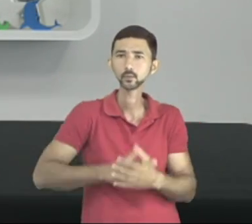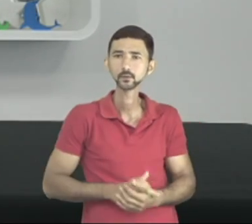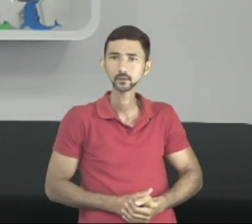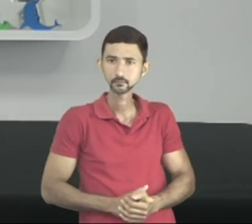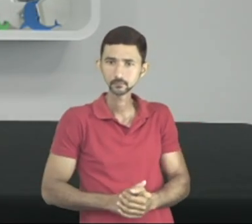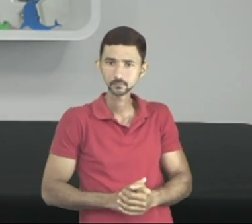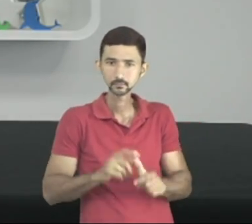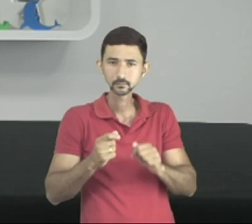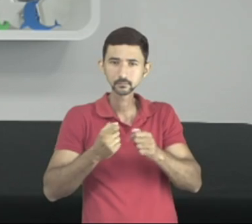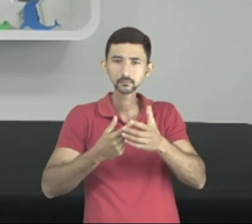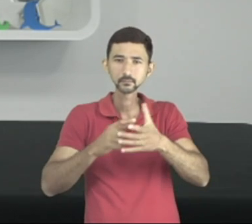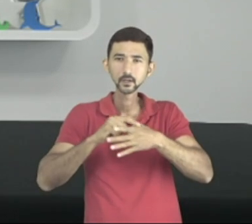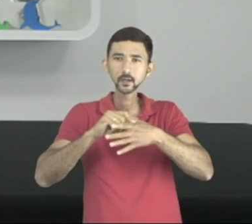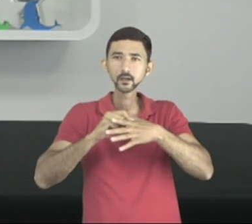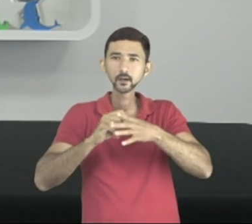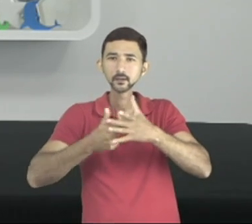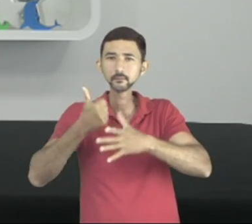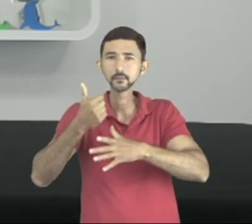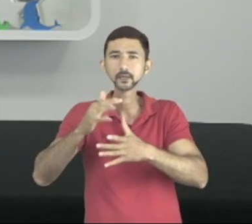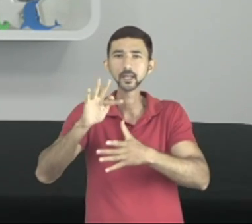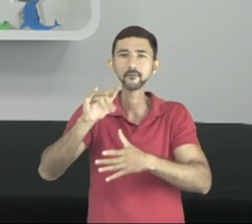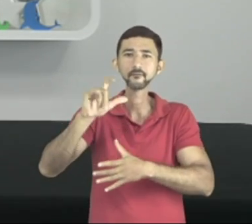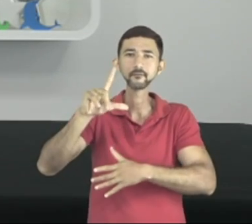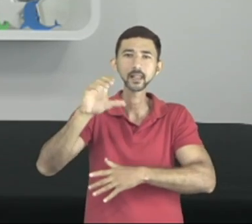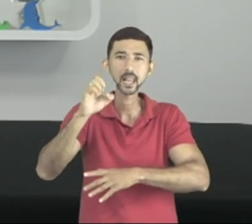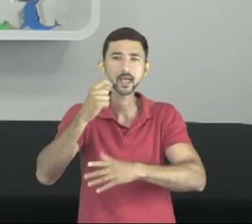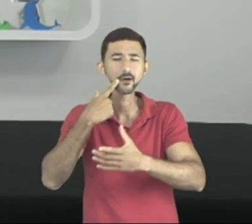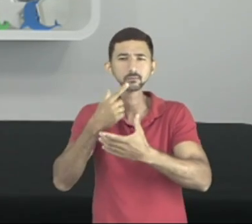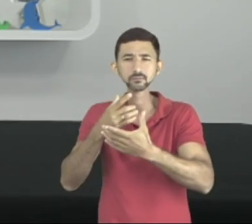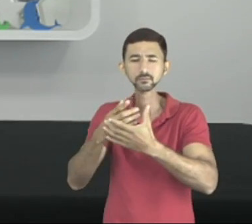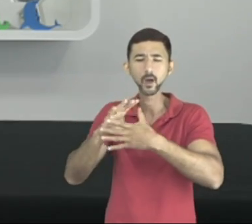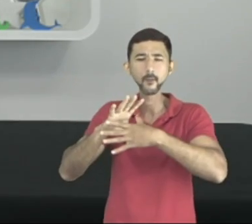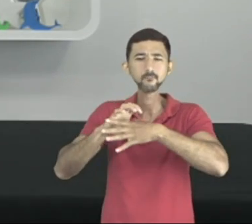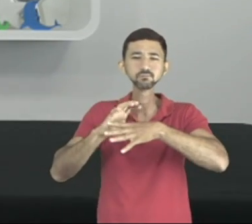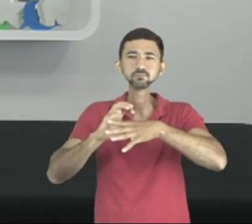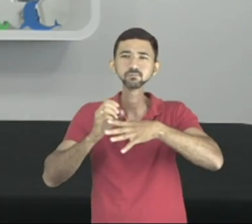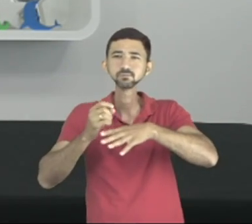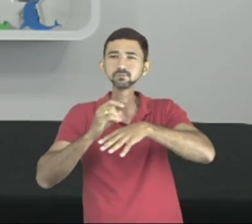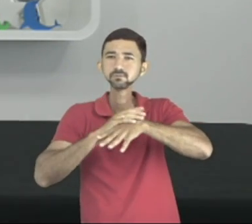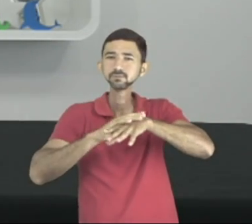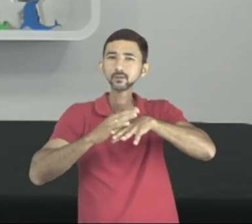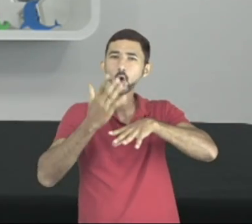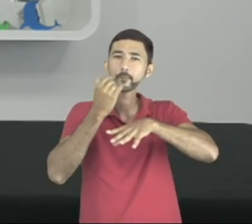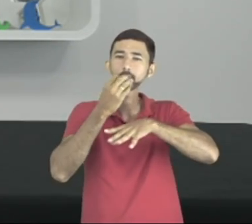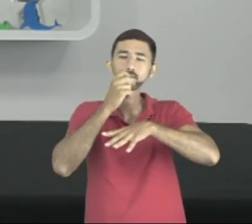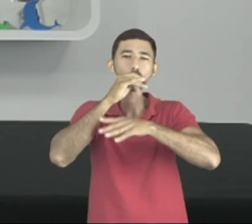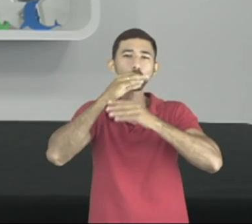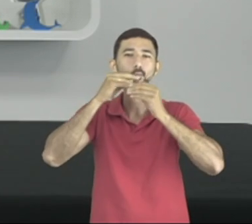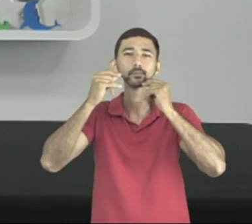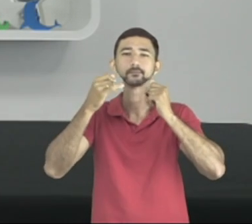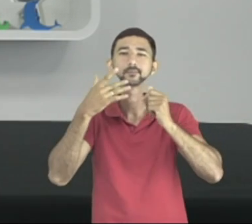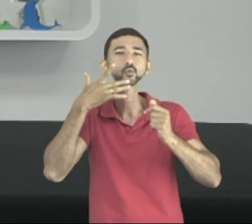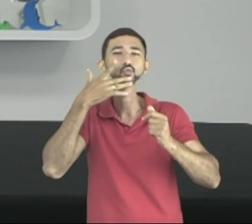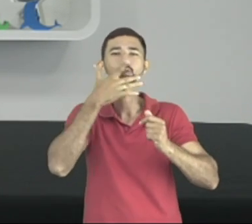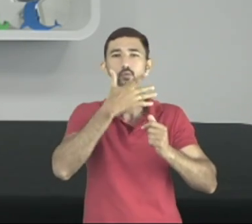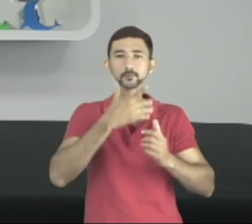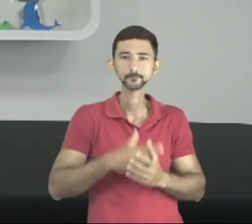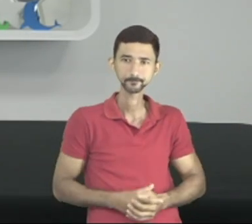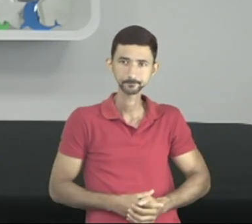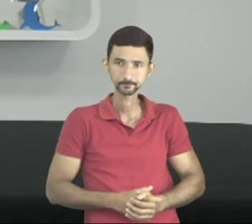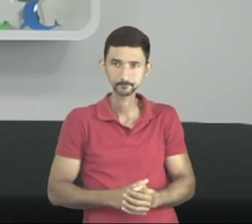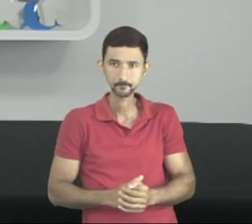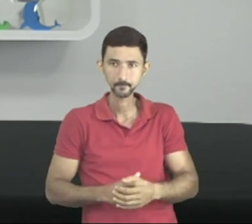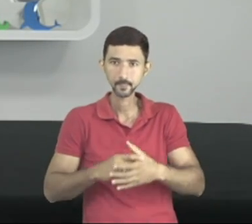Carne de primeira, aquele filé mignon, bem maciozinho, né? Quase se desfaz na boca do cara. Uma carne